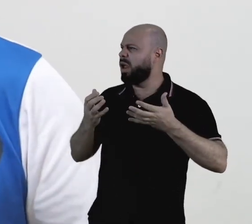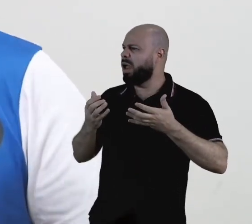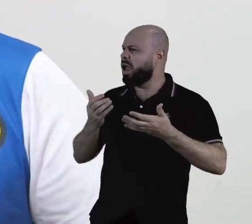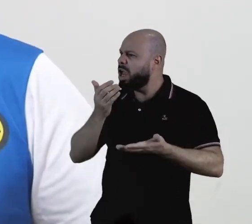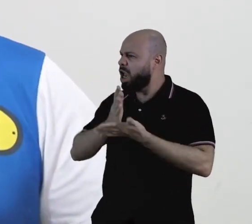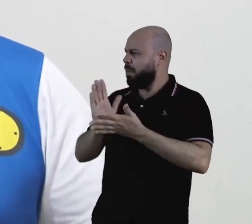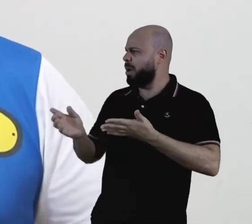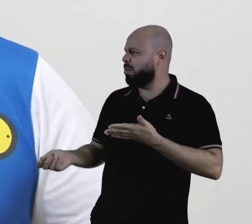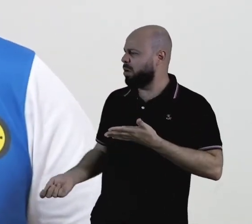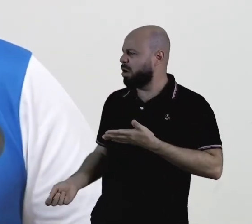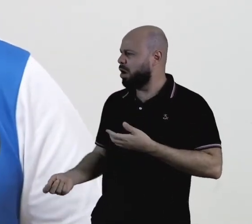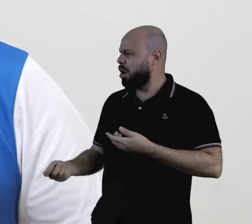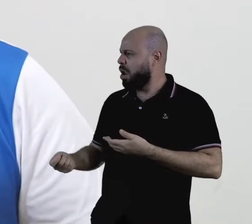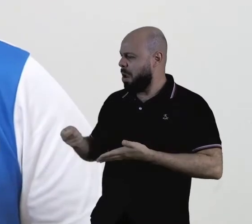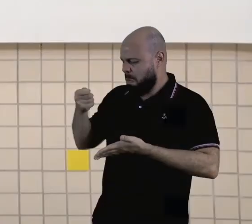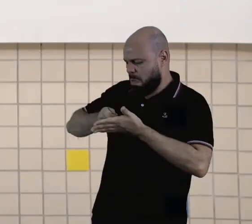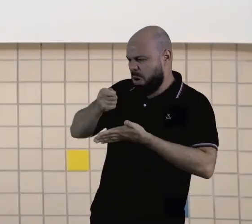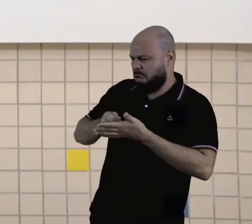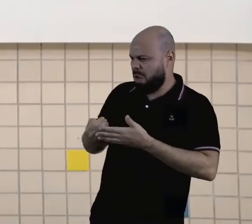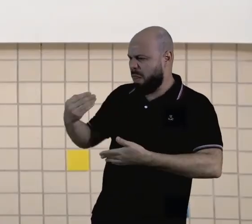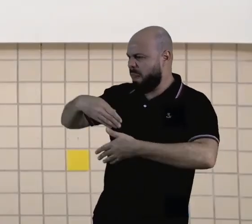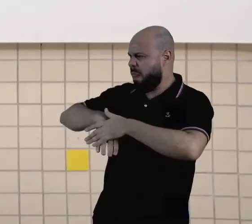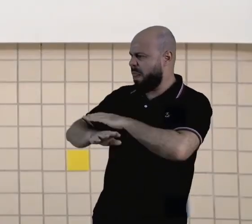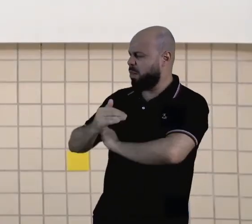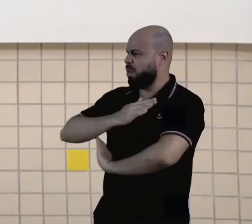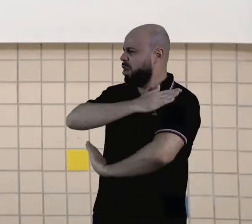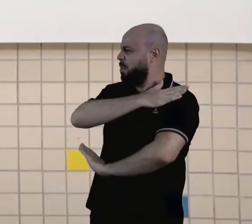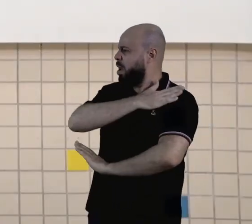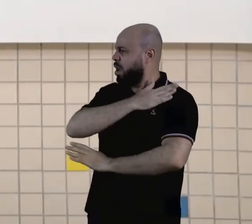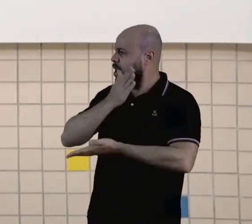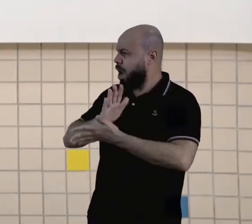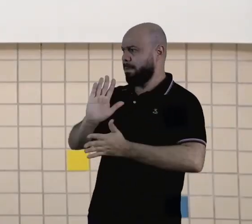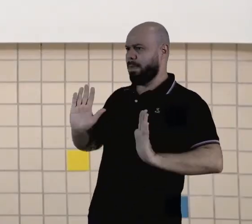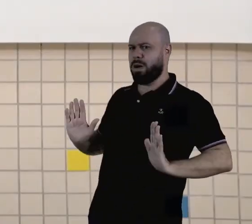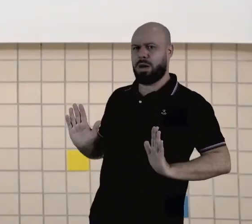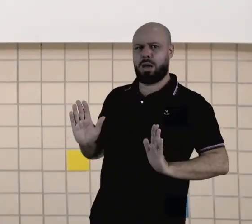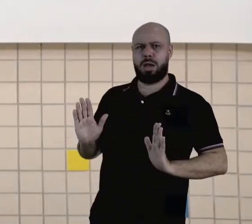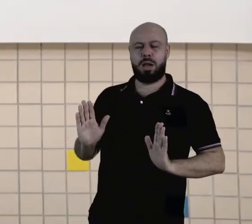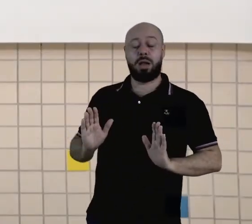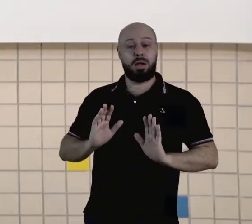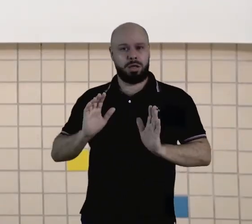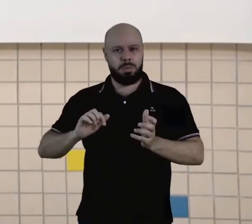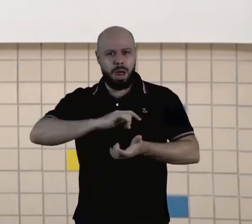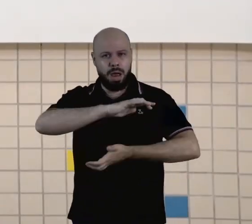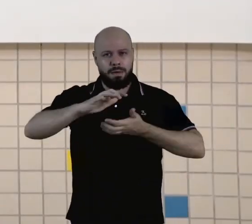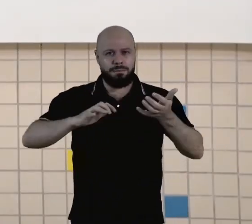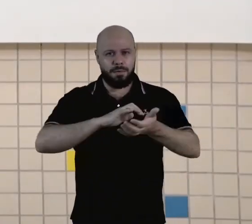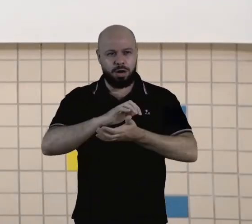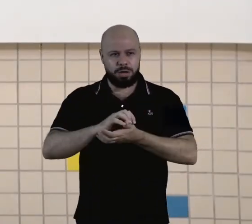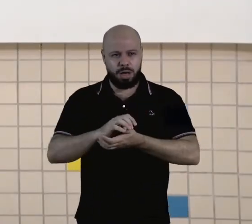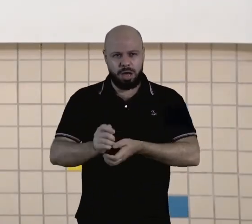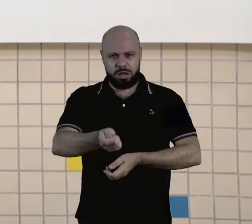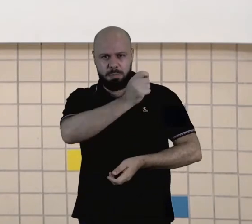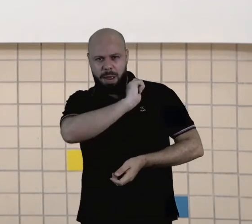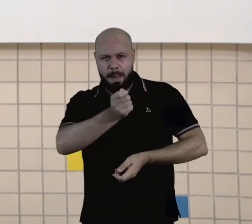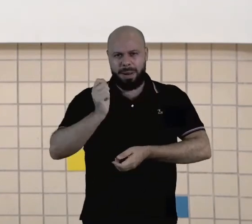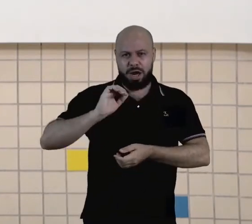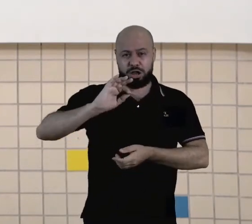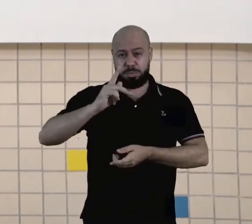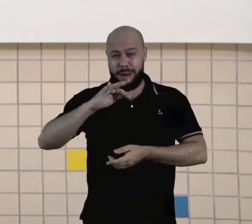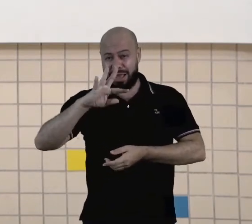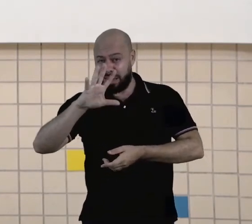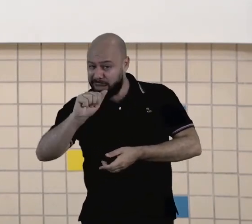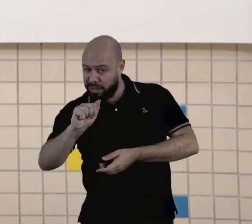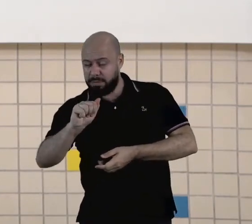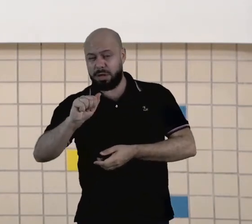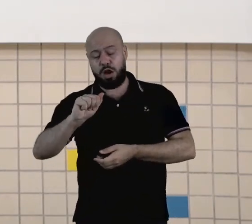punições dentro das Forças Armadas. A revolta da chibata e a revolta da vacina são algumas das manifestações que nós